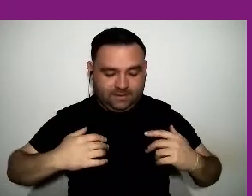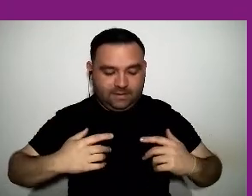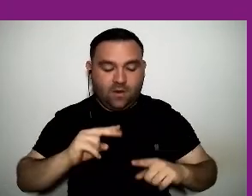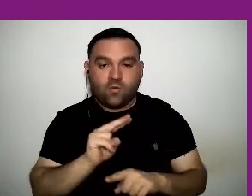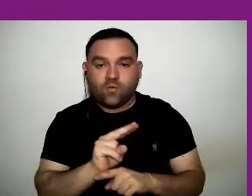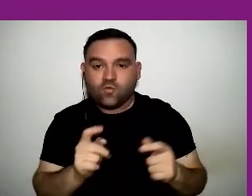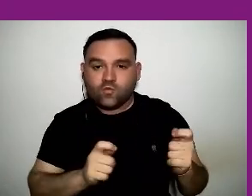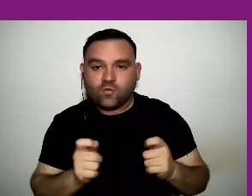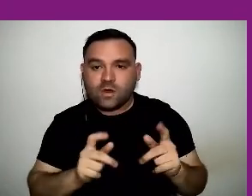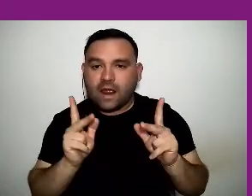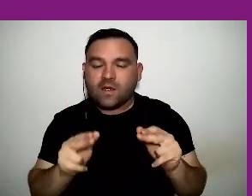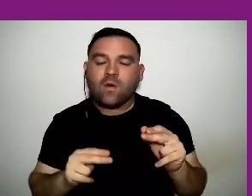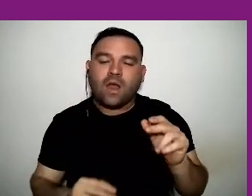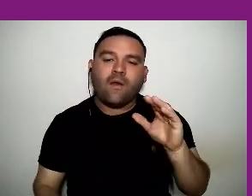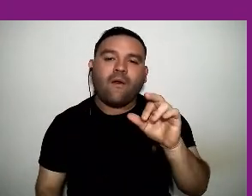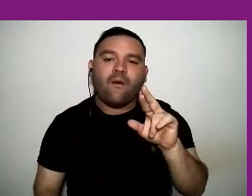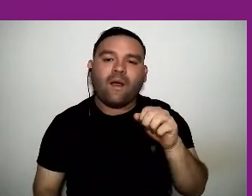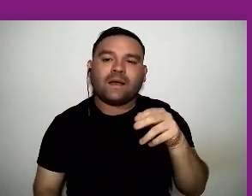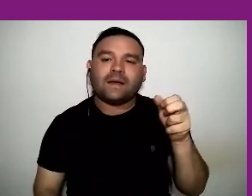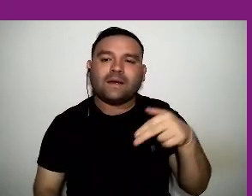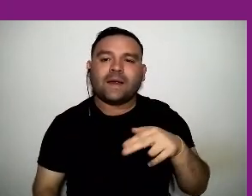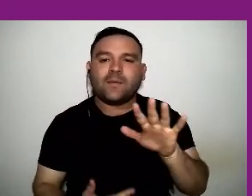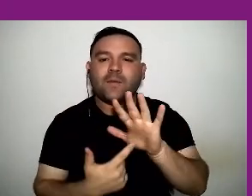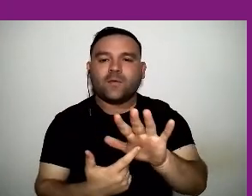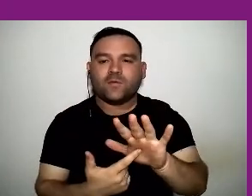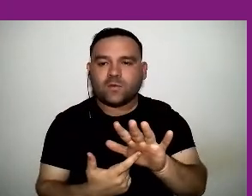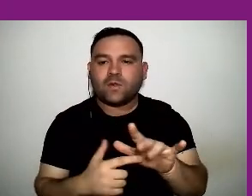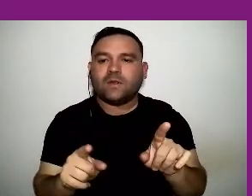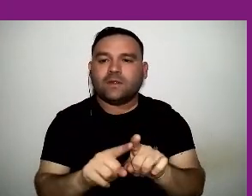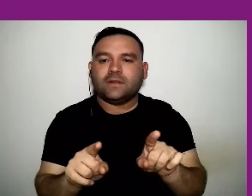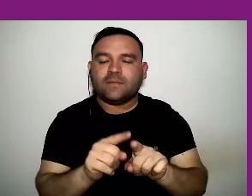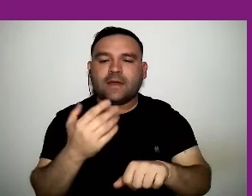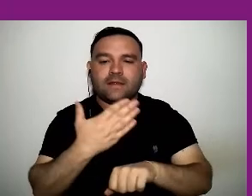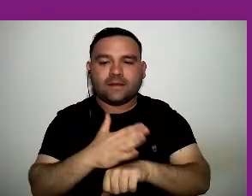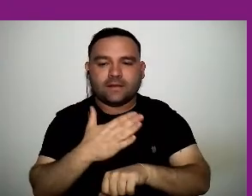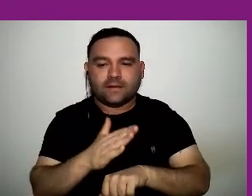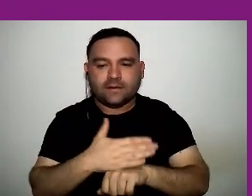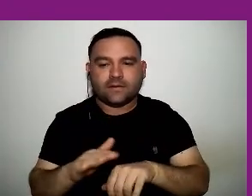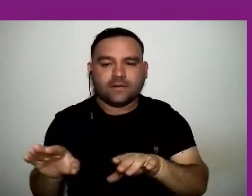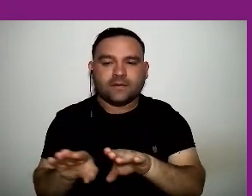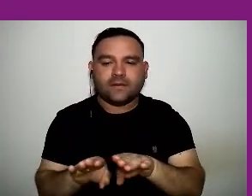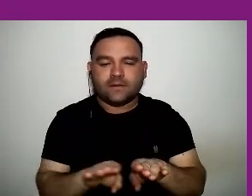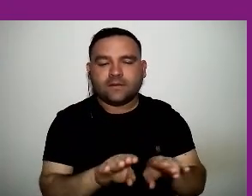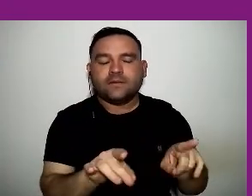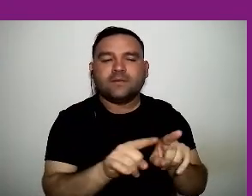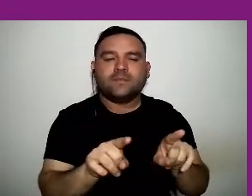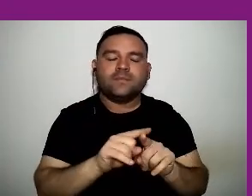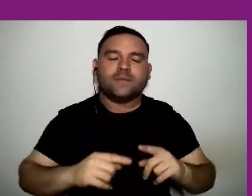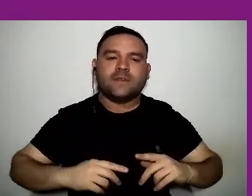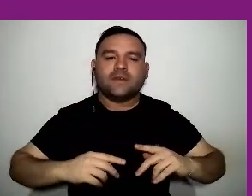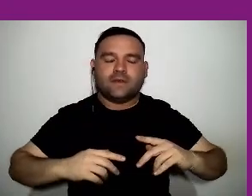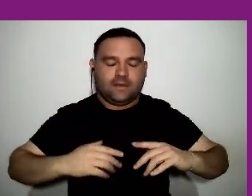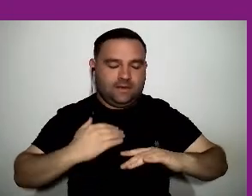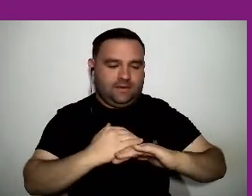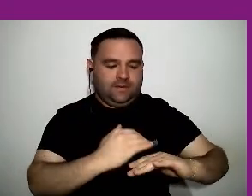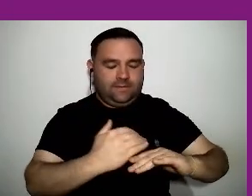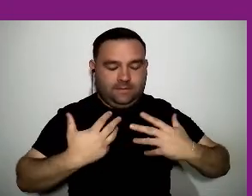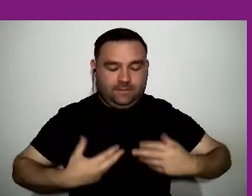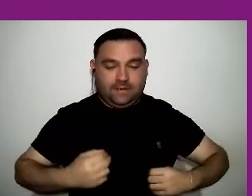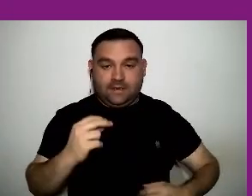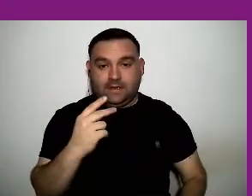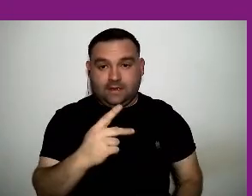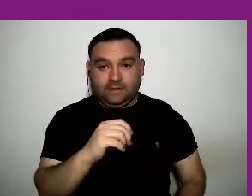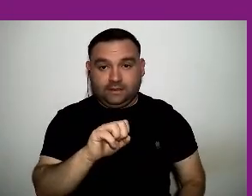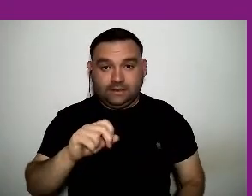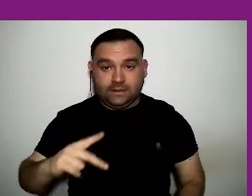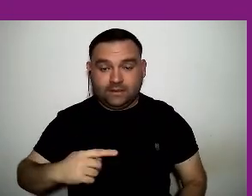controlada, como a Carmen mostrou agora há pouco, com recrutamento, homogeneização pulmonar e a titulação da PIP para